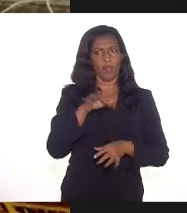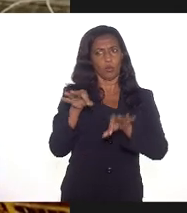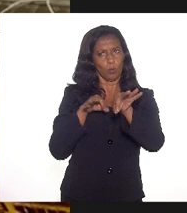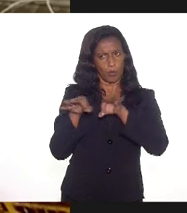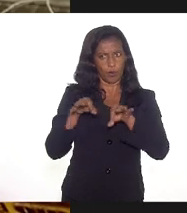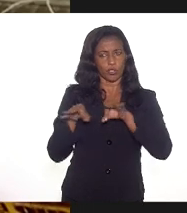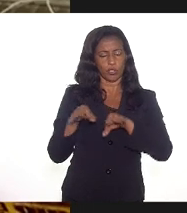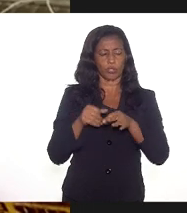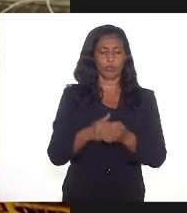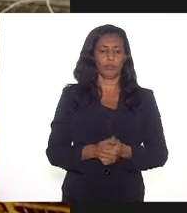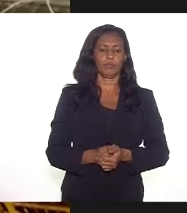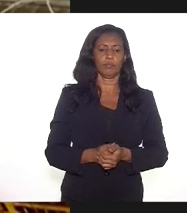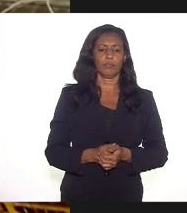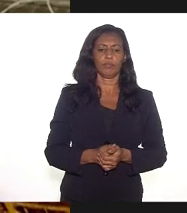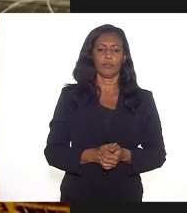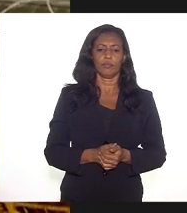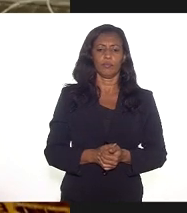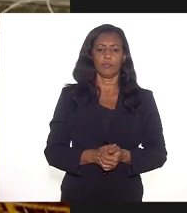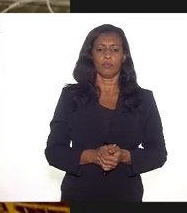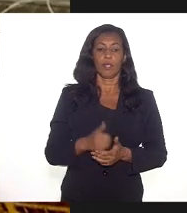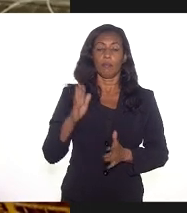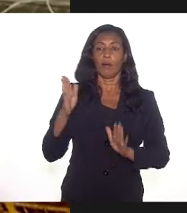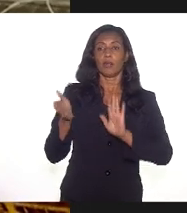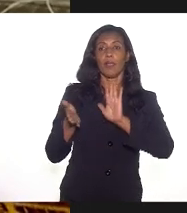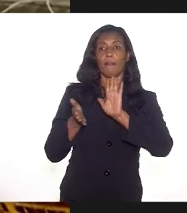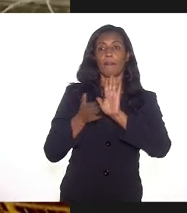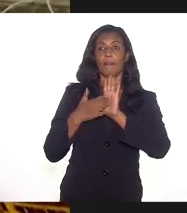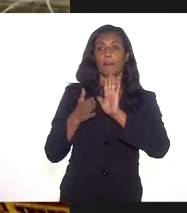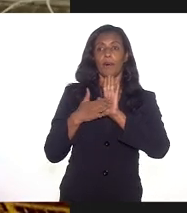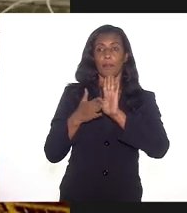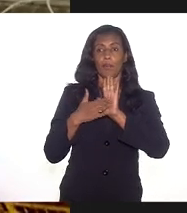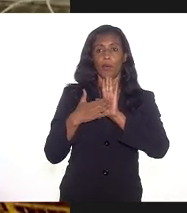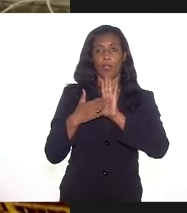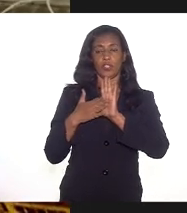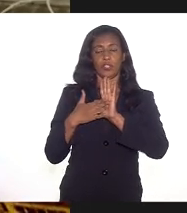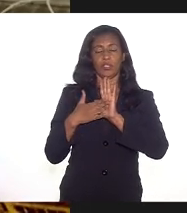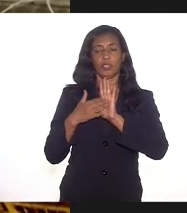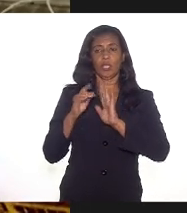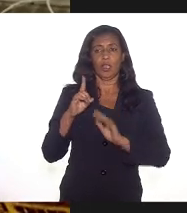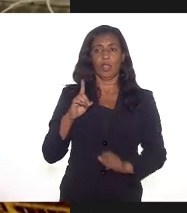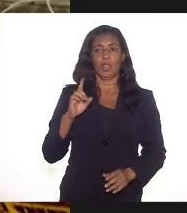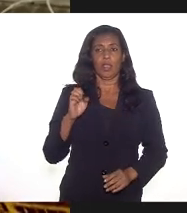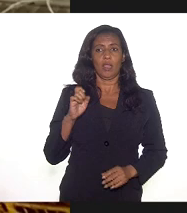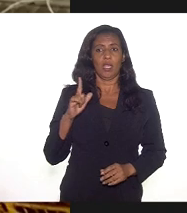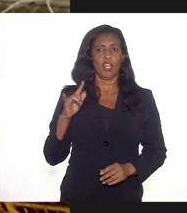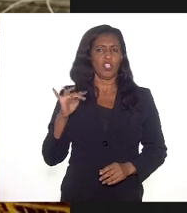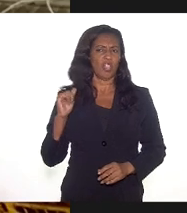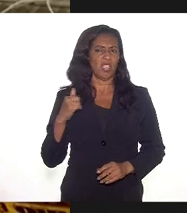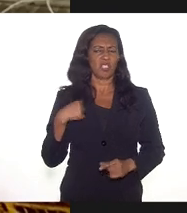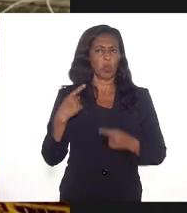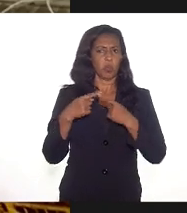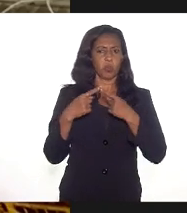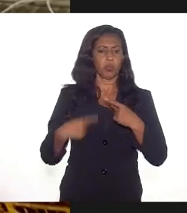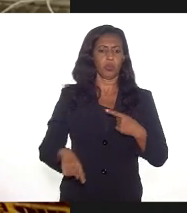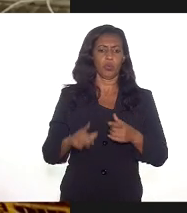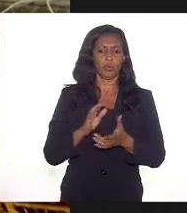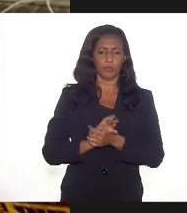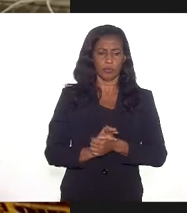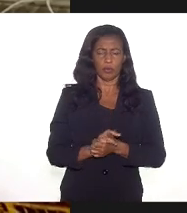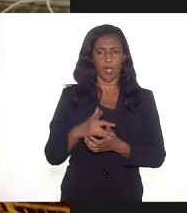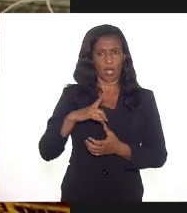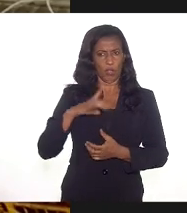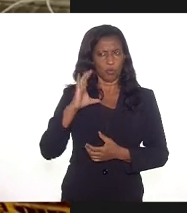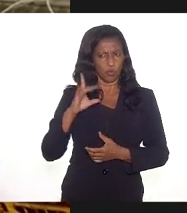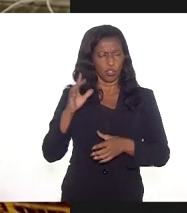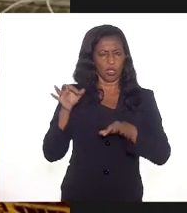só fundamental, mas com relação à proposta de baixa em diligência, eu tendo a discordar. Afinal de contas, eu tinha um